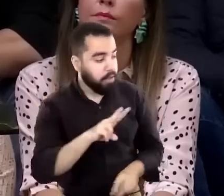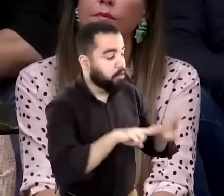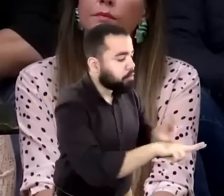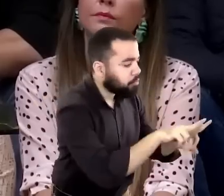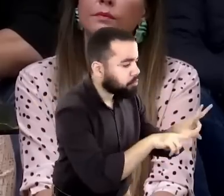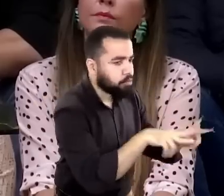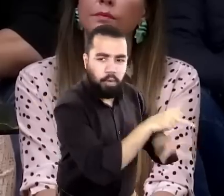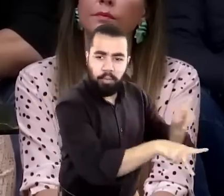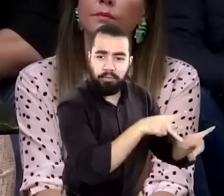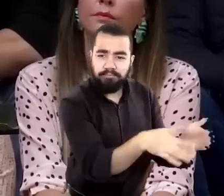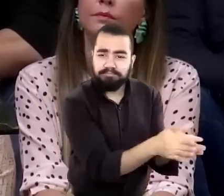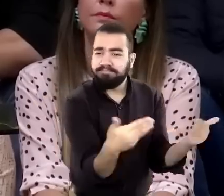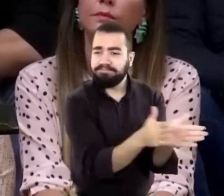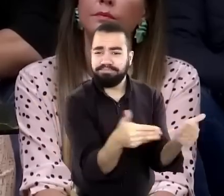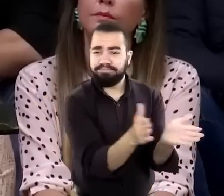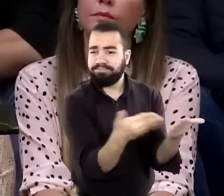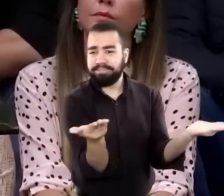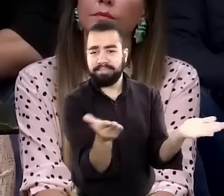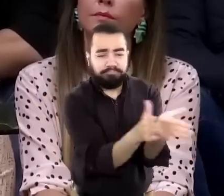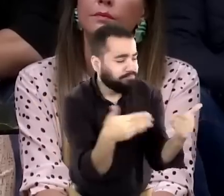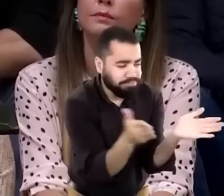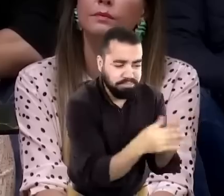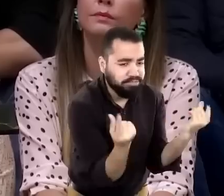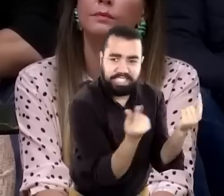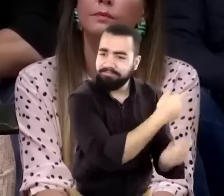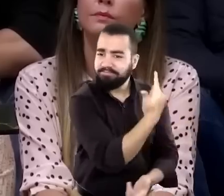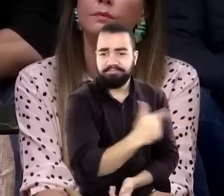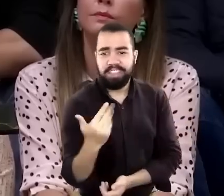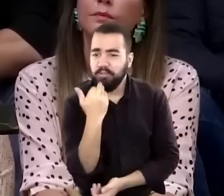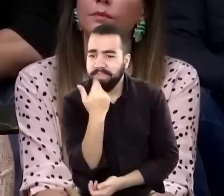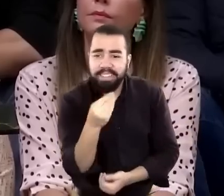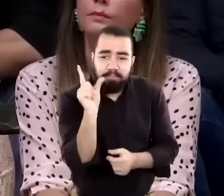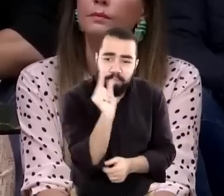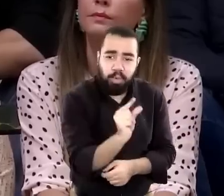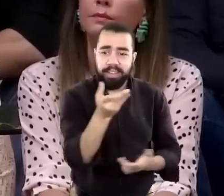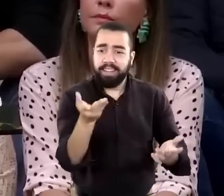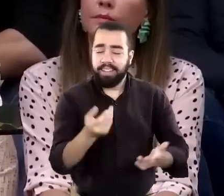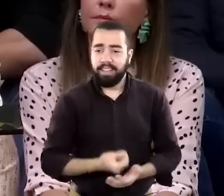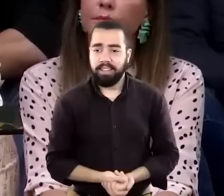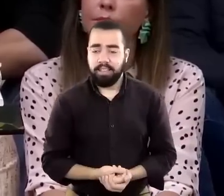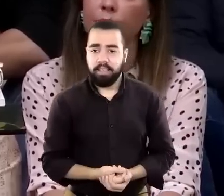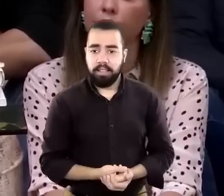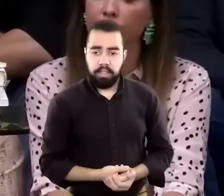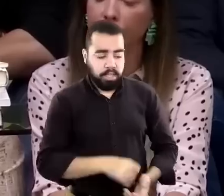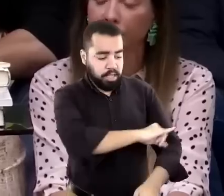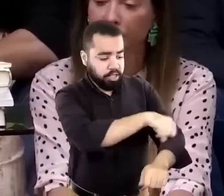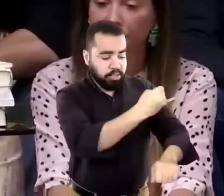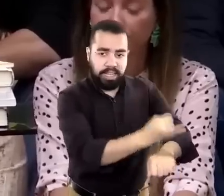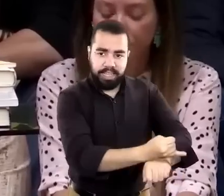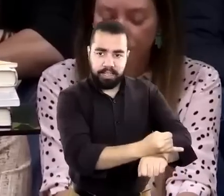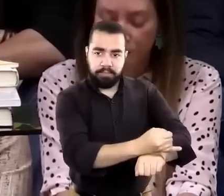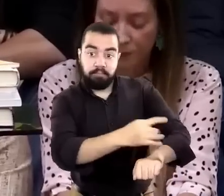extrema, sem recursos financeiros. Segundo, Ao redor de Jerusalém estavam